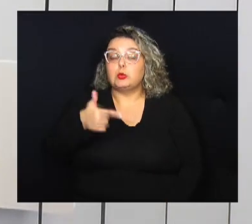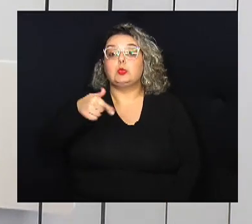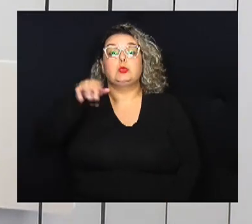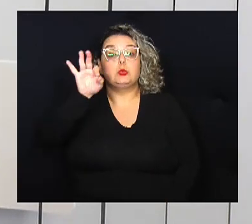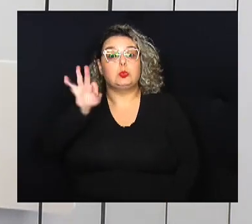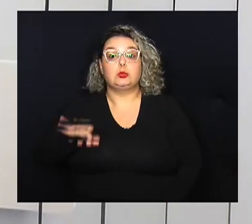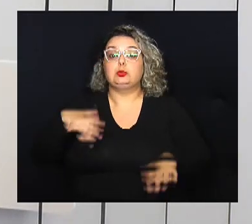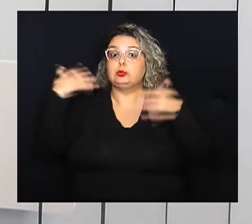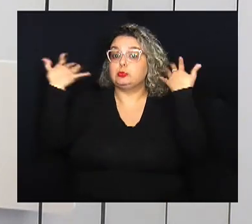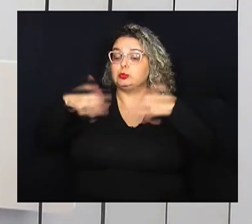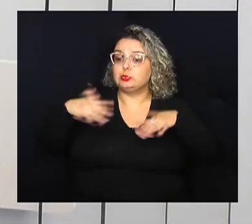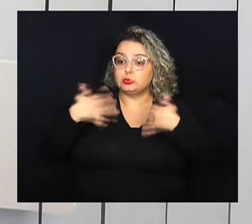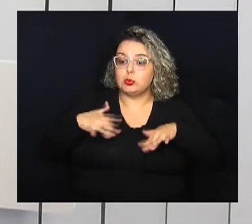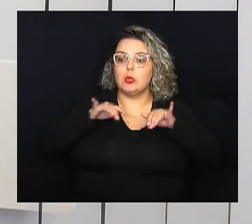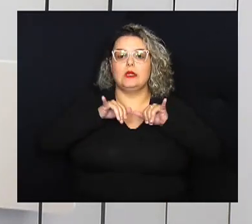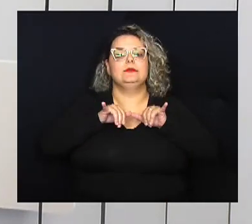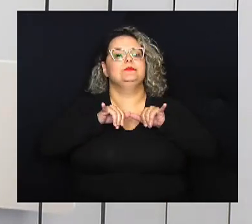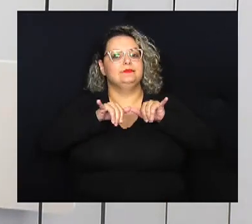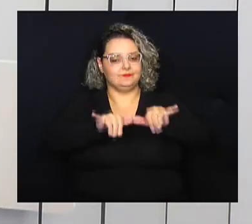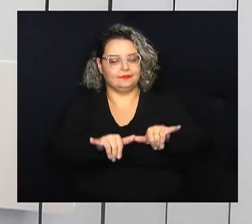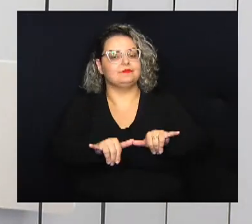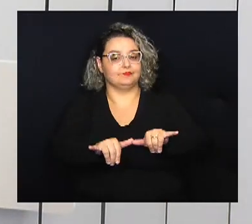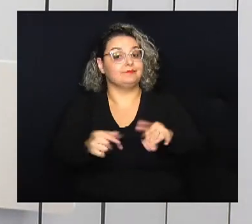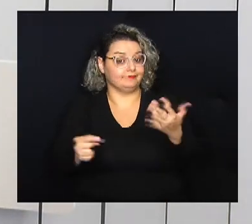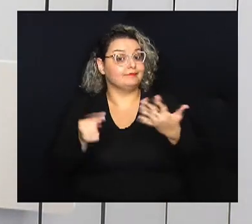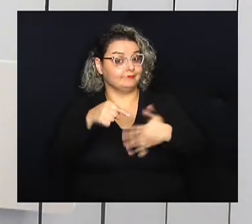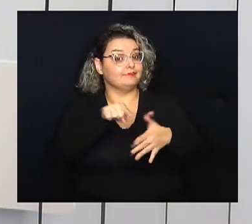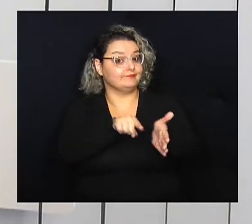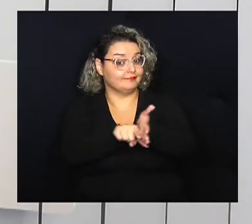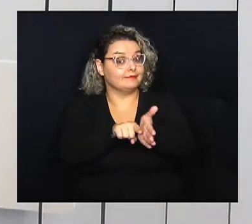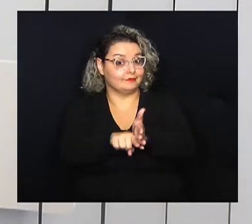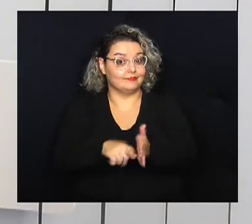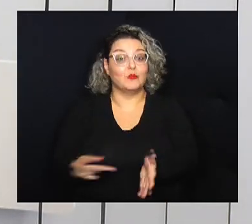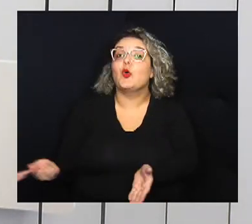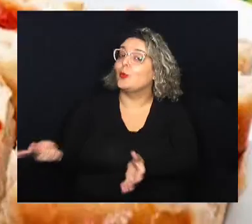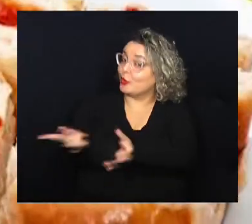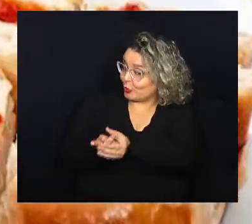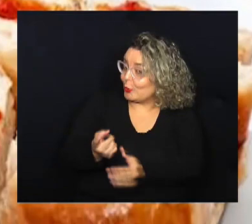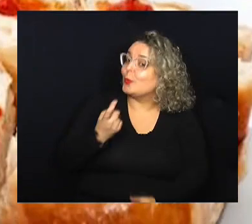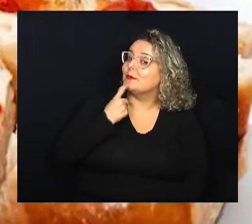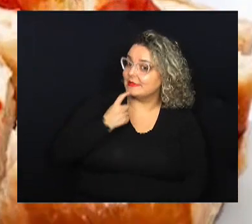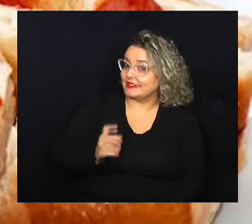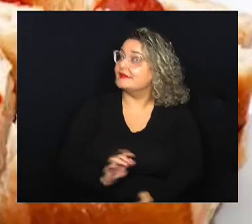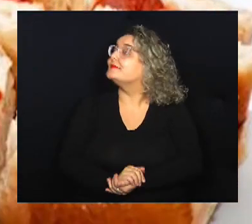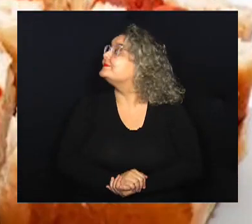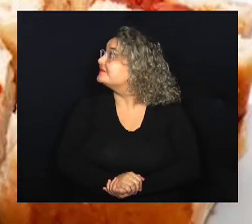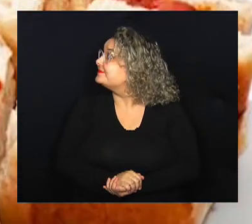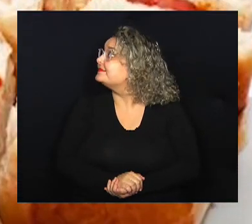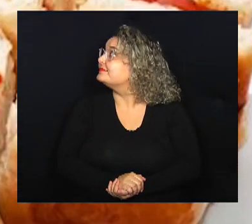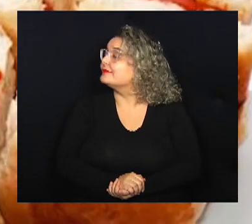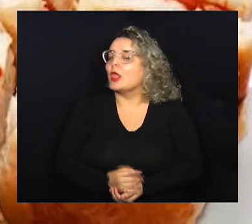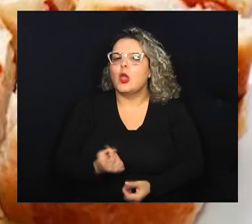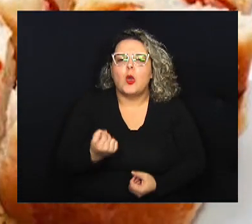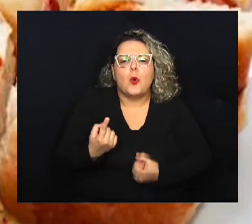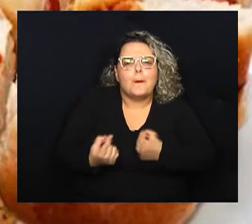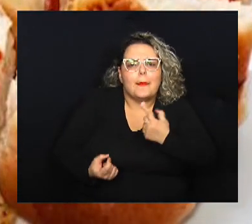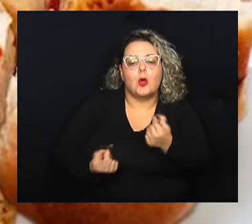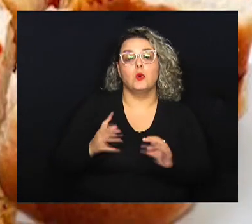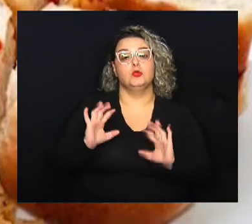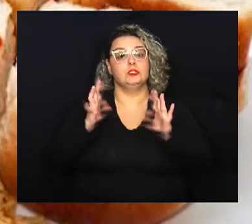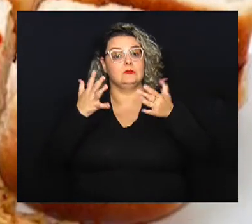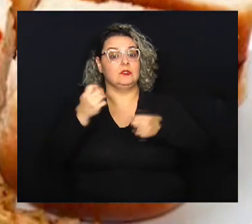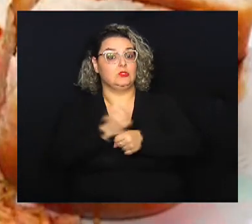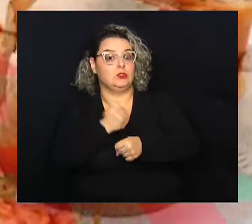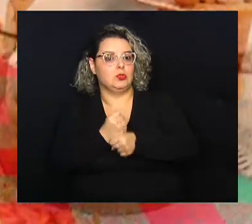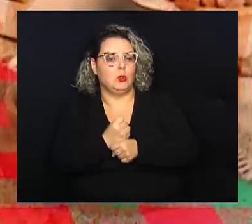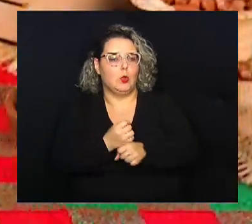227% nos supermercados, aponta uma pesquisa do Procon Campinas. Poucos eventos do ano possuem um cardápio